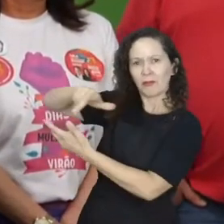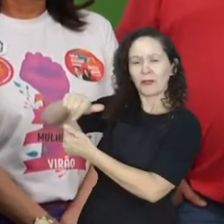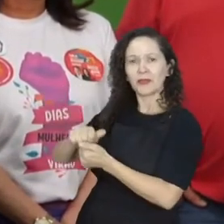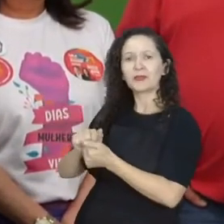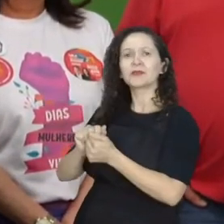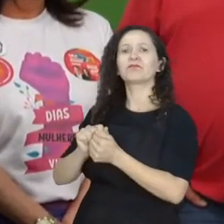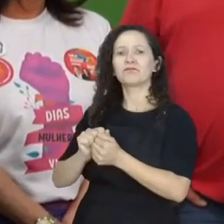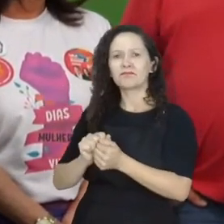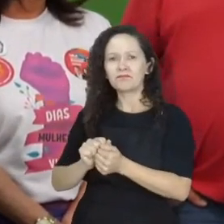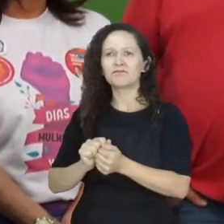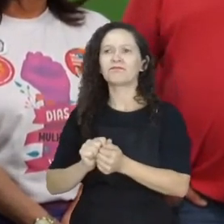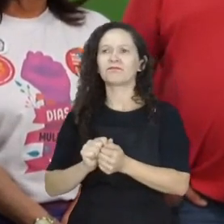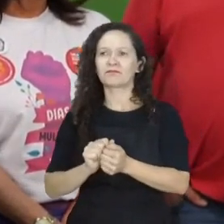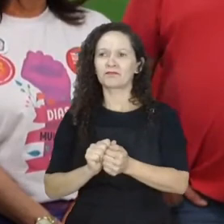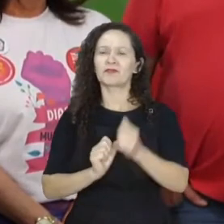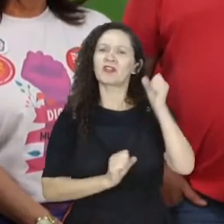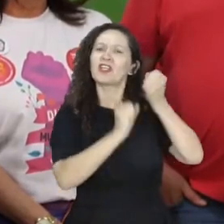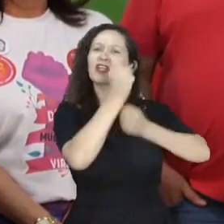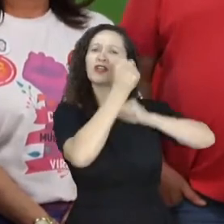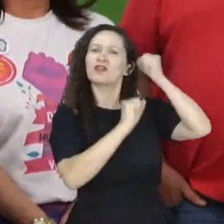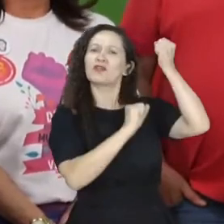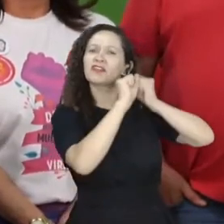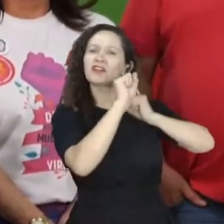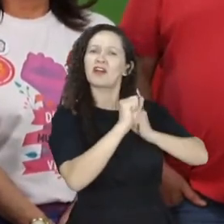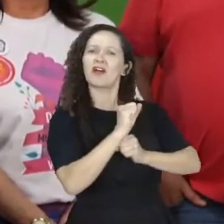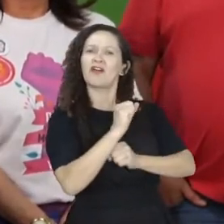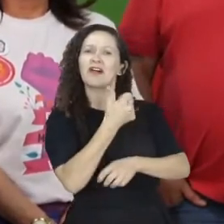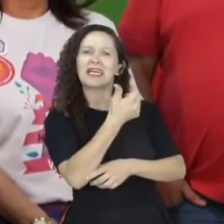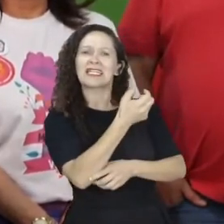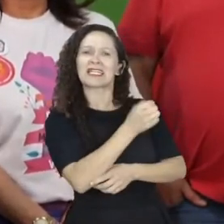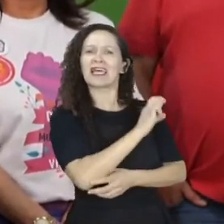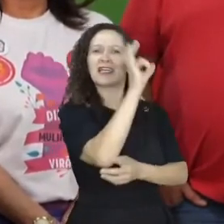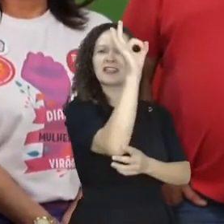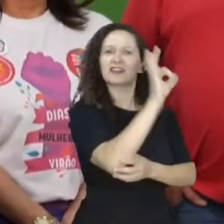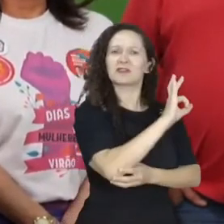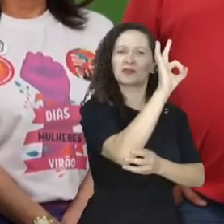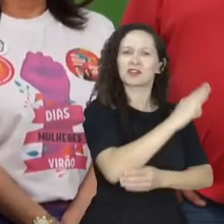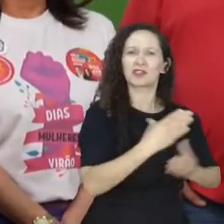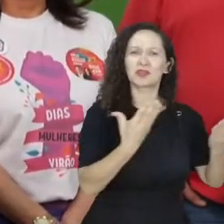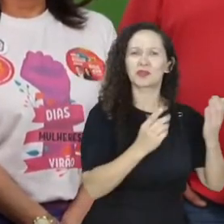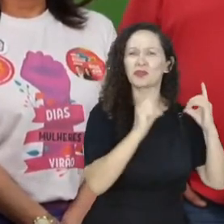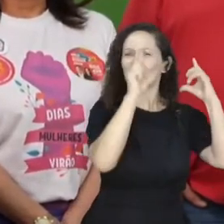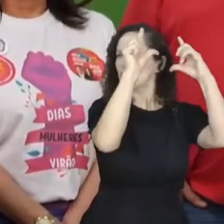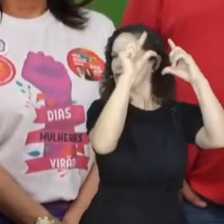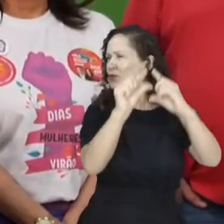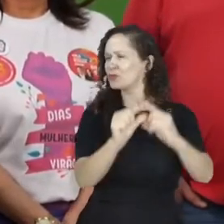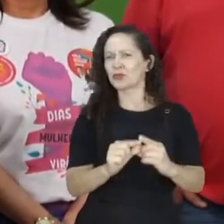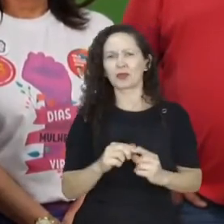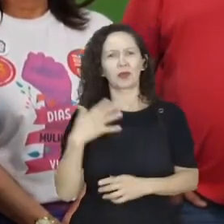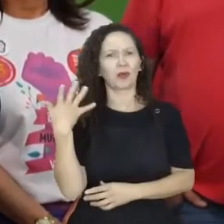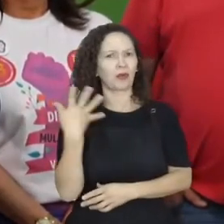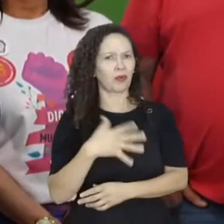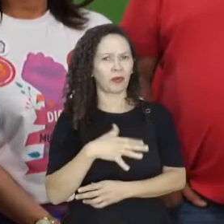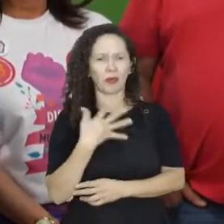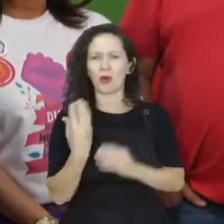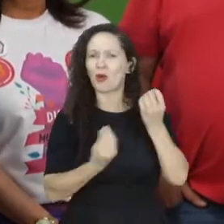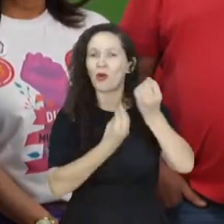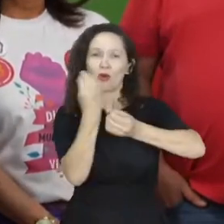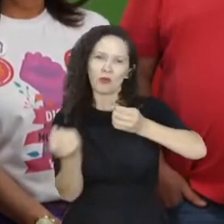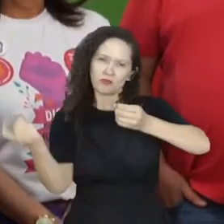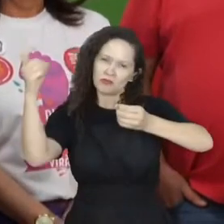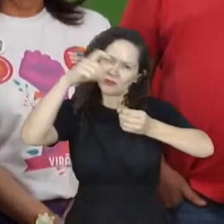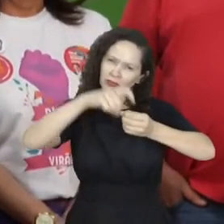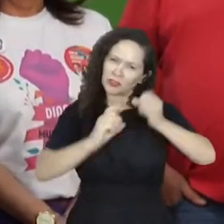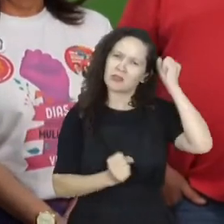O PIB industrial, que era 30%, passou a ser 10%. Então vamos ter que discutir. Como é que a gente vai recompor